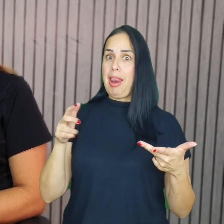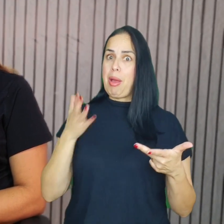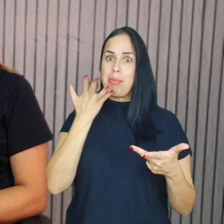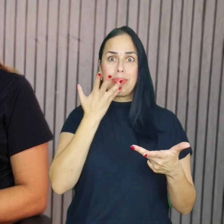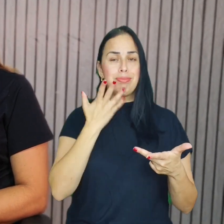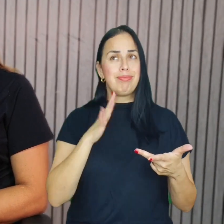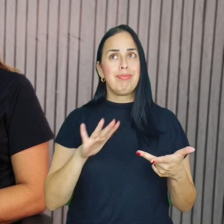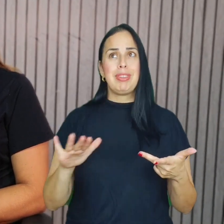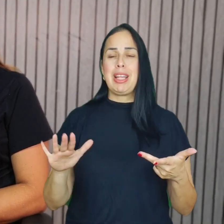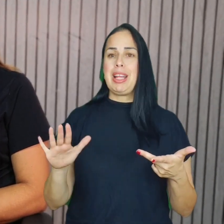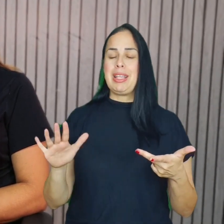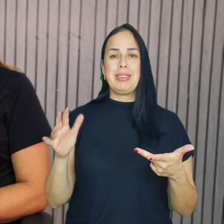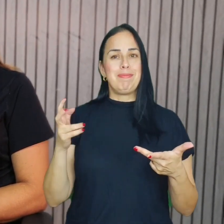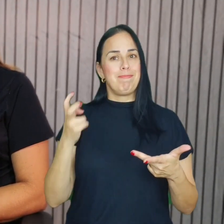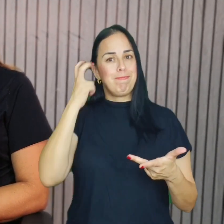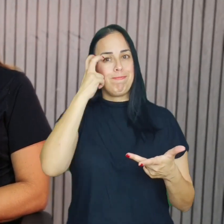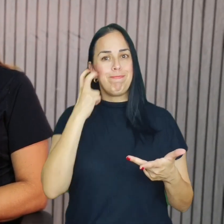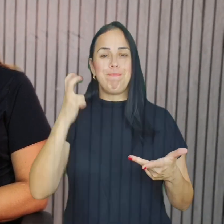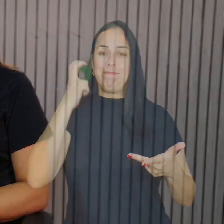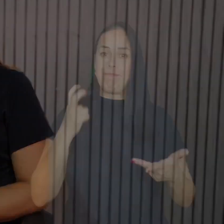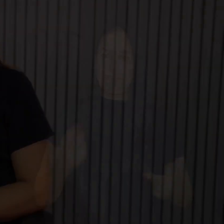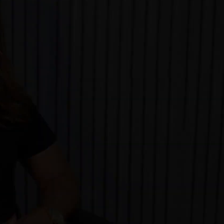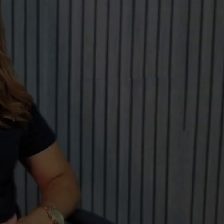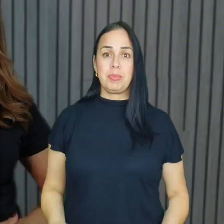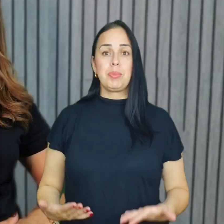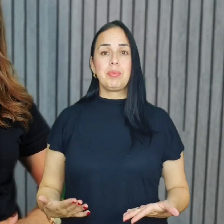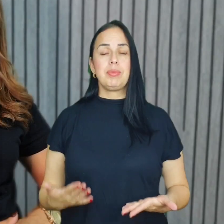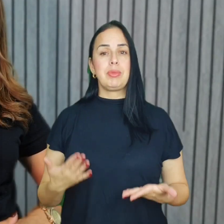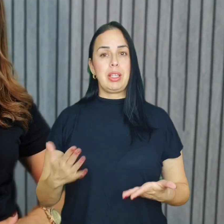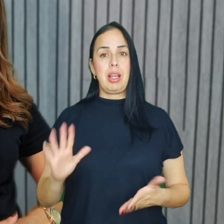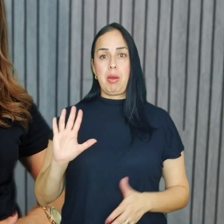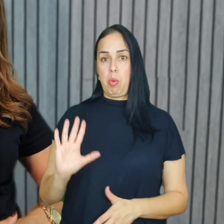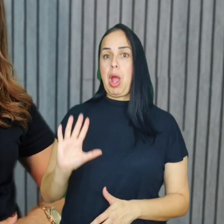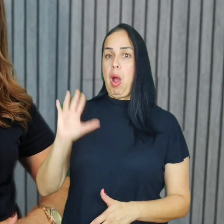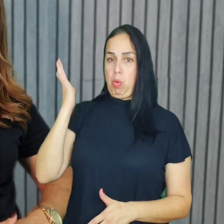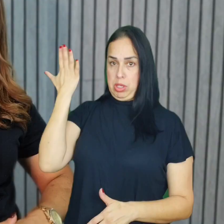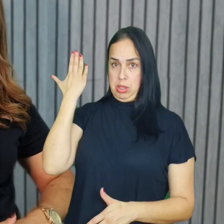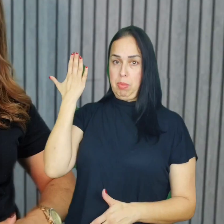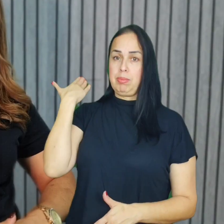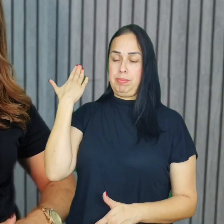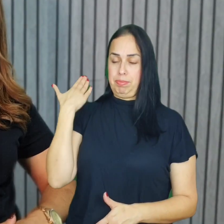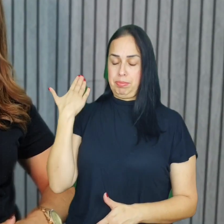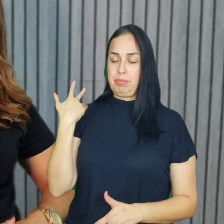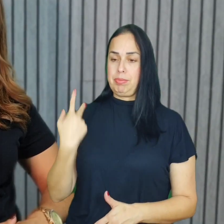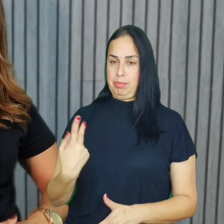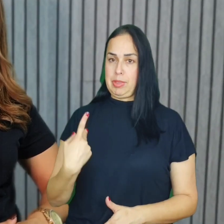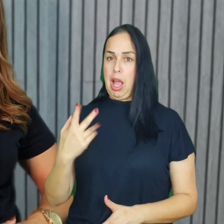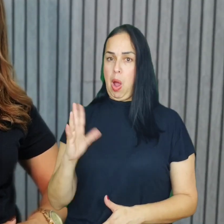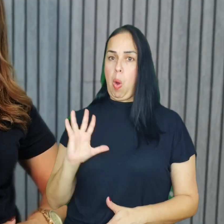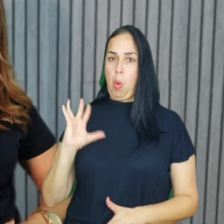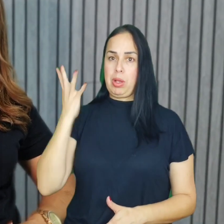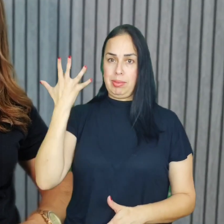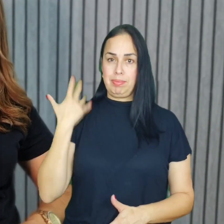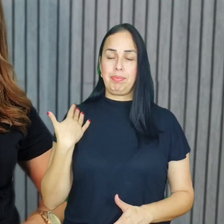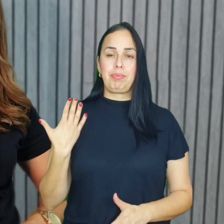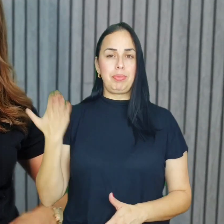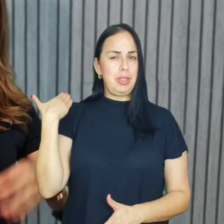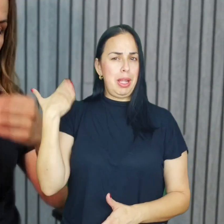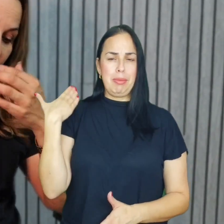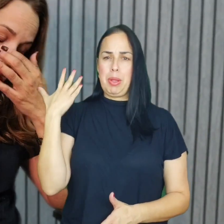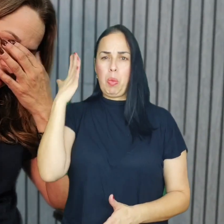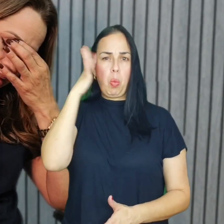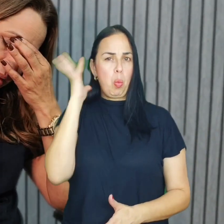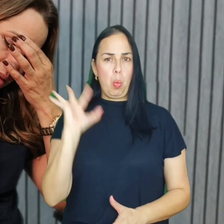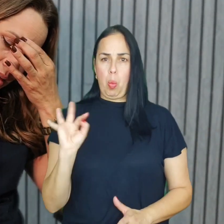Porque ele é uma criança muito, assim, muito iluminada. Eu tenho uma situação que aconteceu comigo e com ele, antes da